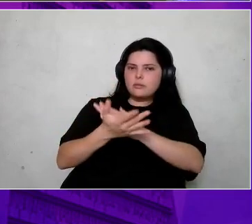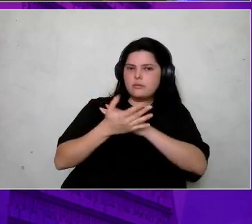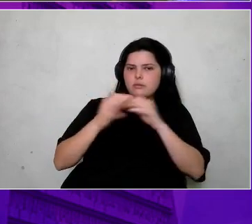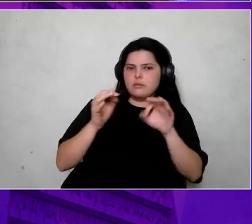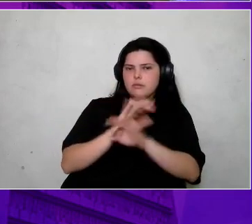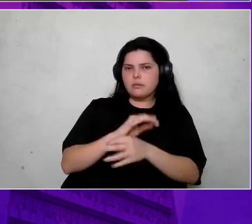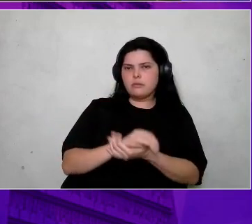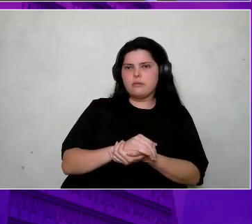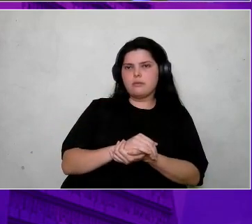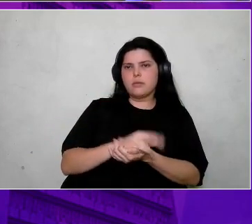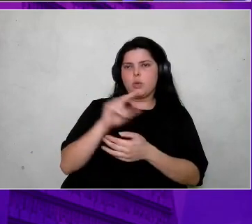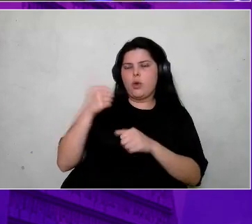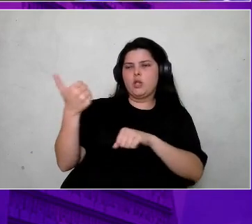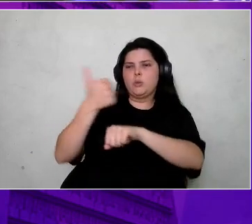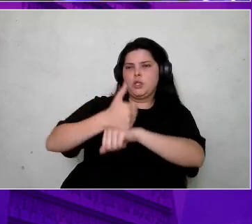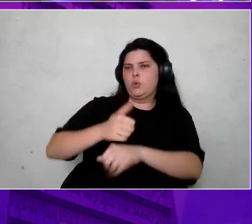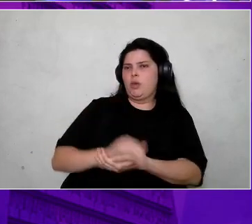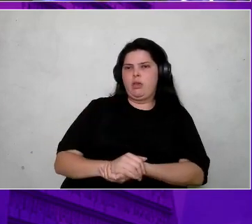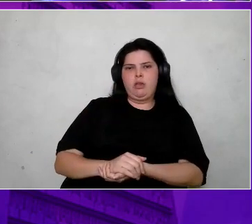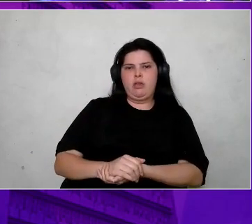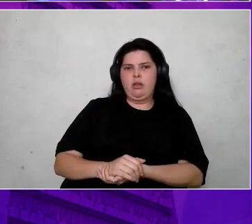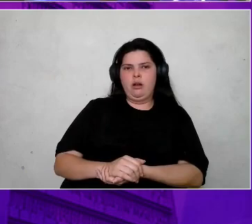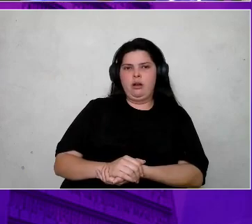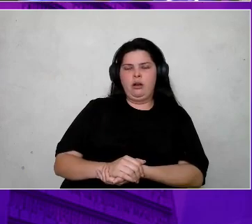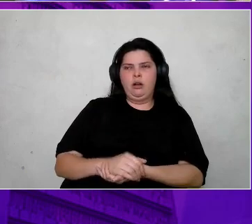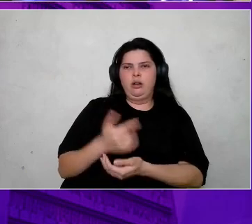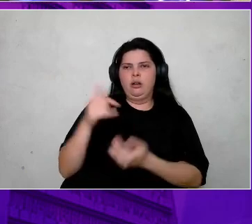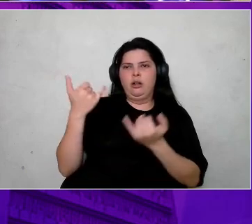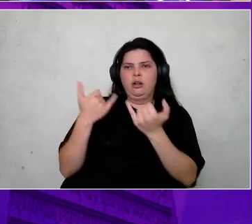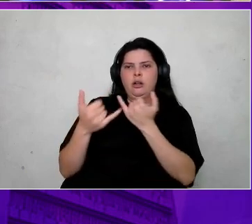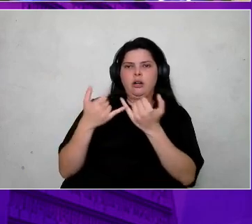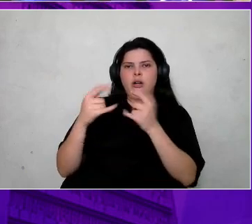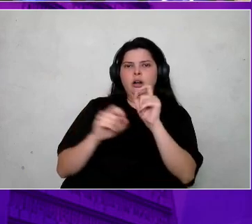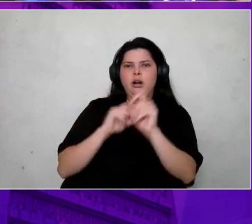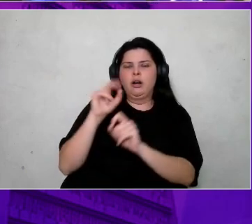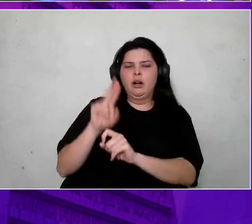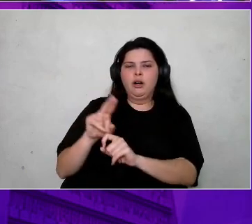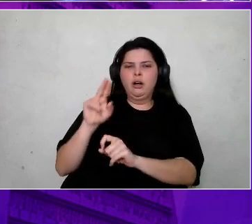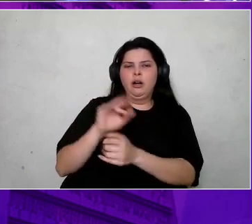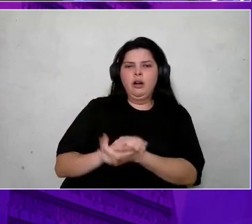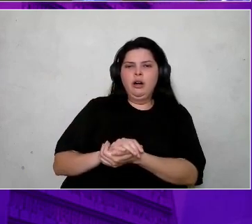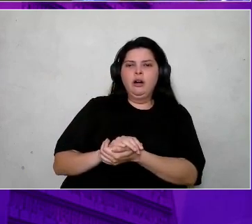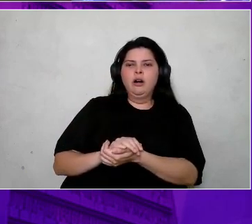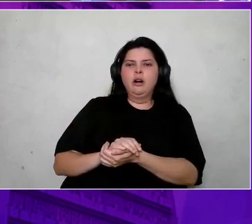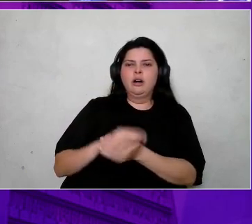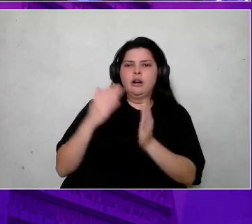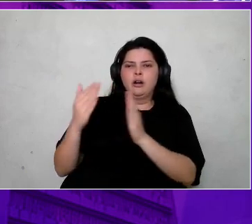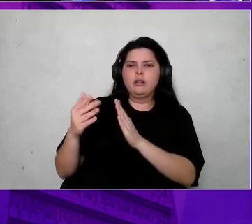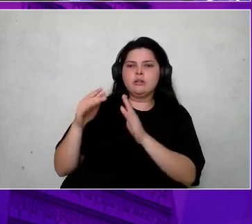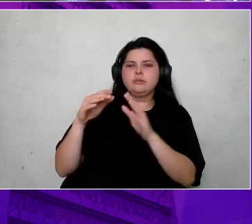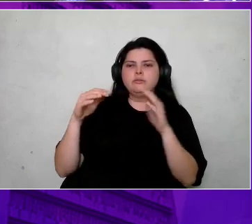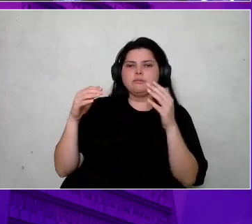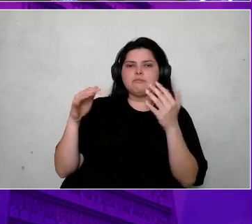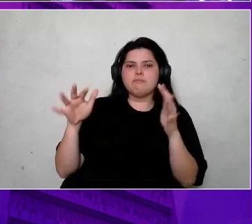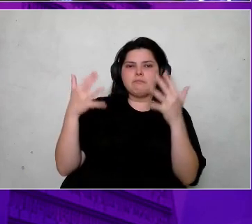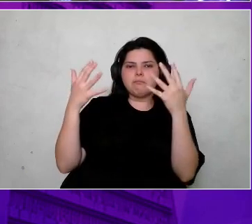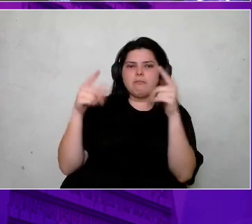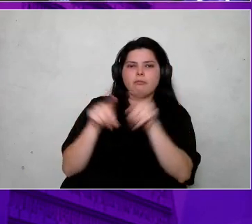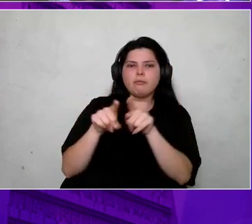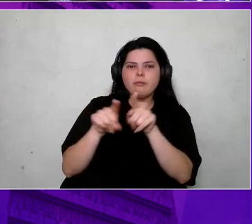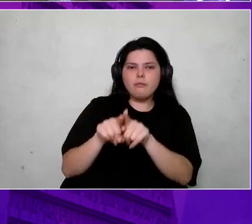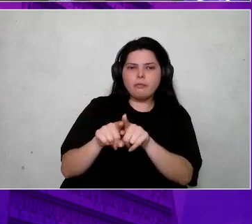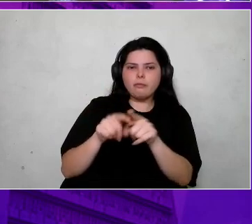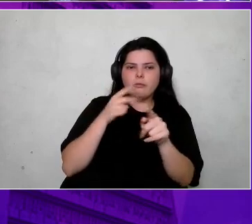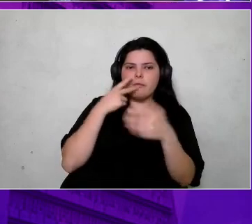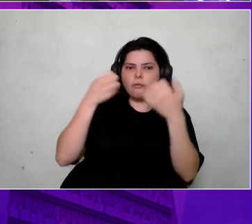a decisão por nós. Um outro exemplo também de uso é a parte de celebração. Também a gente falou ali à tarde,